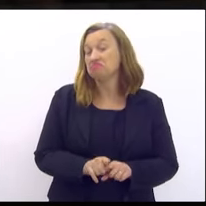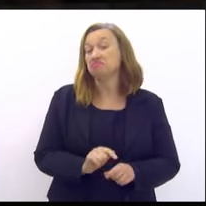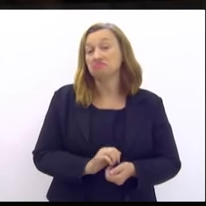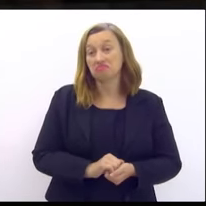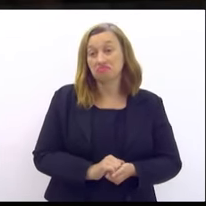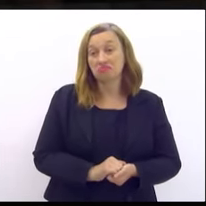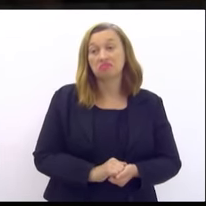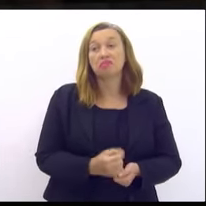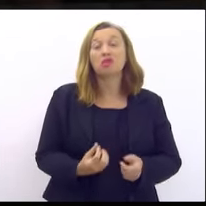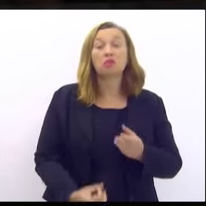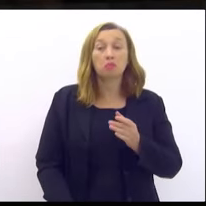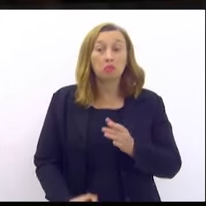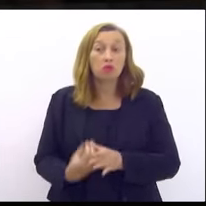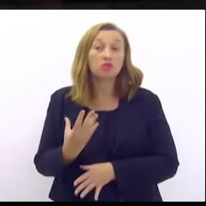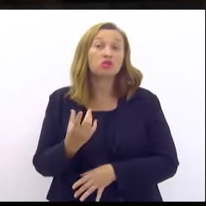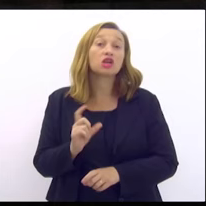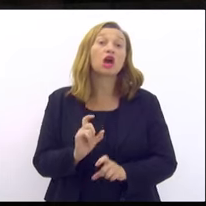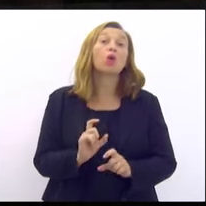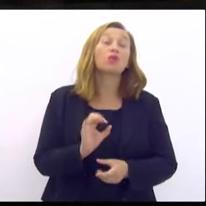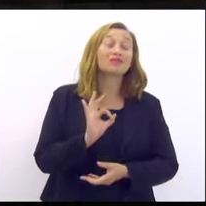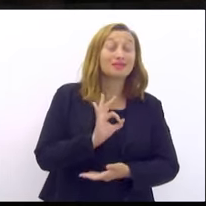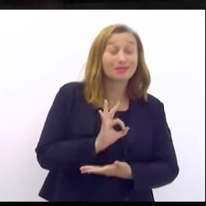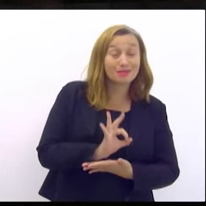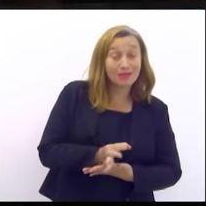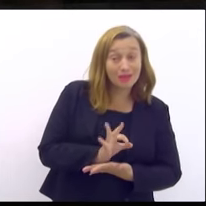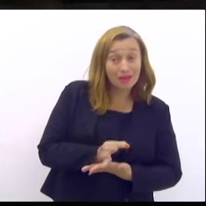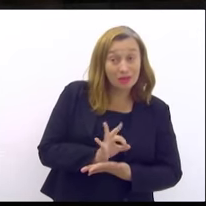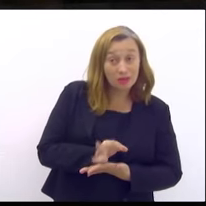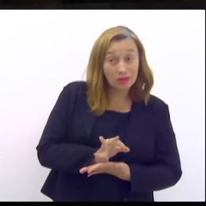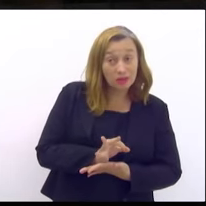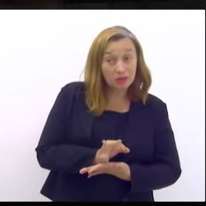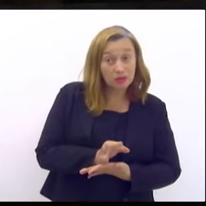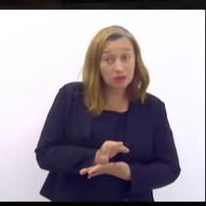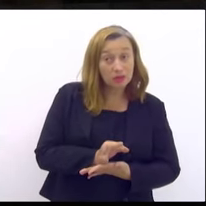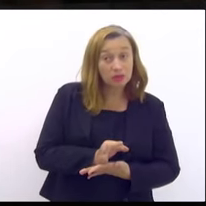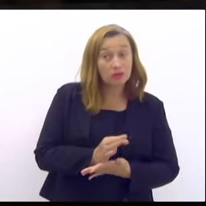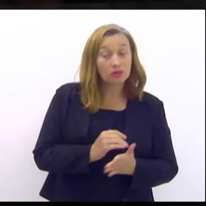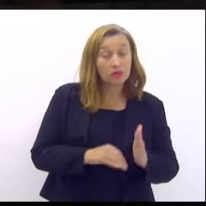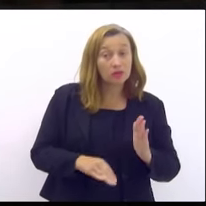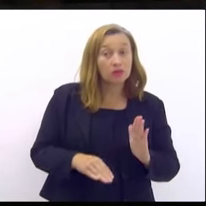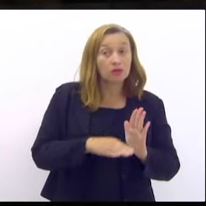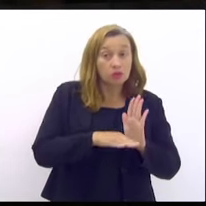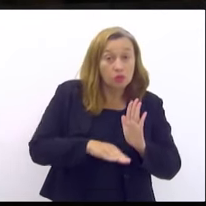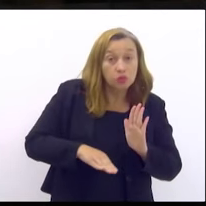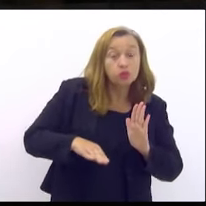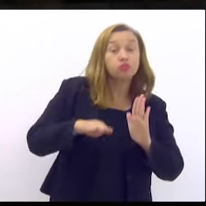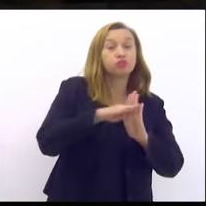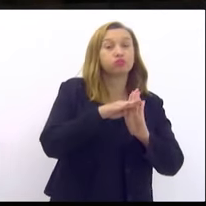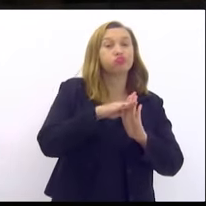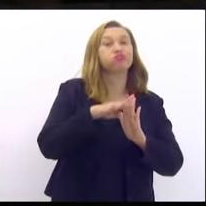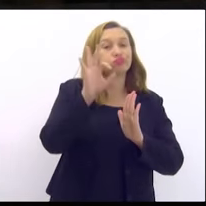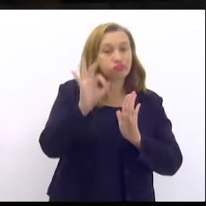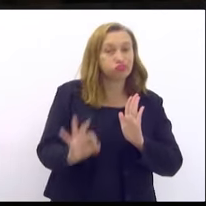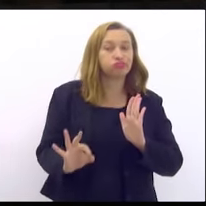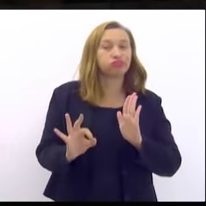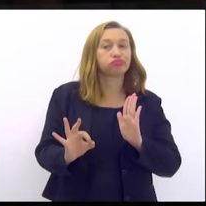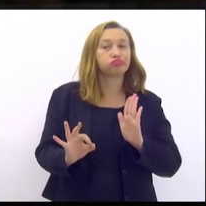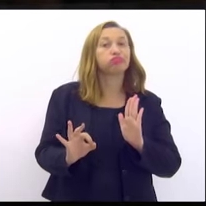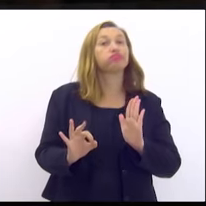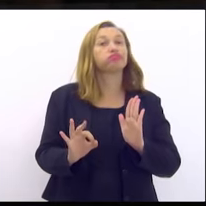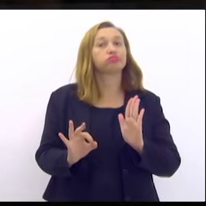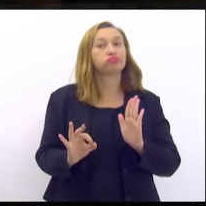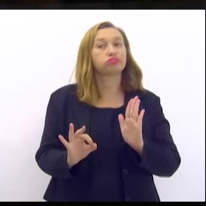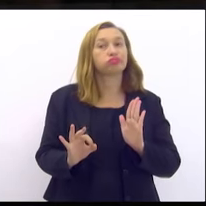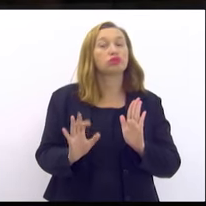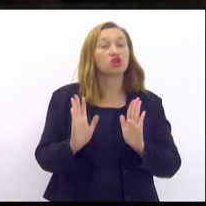que produzirá evidentemente uma subida de alíquota que essa altura dos campeonatos a alíquota média